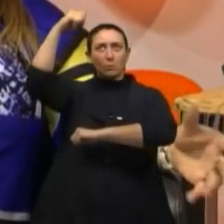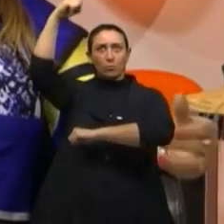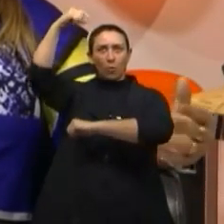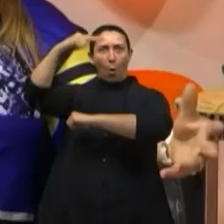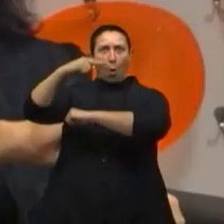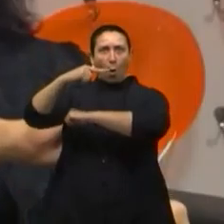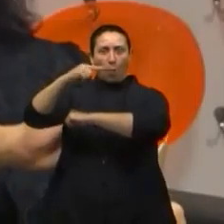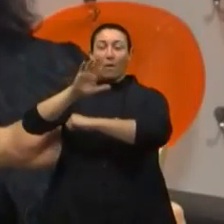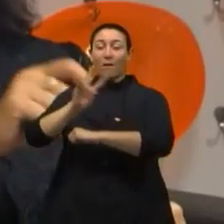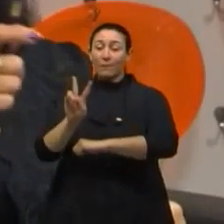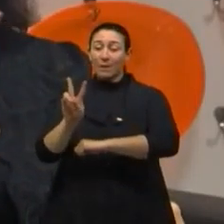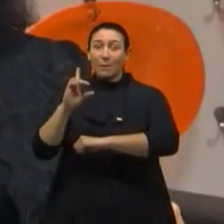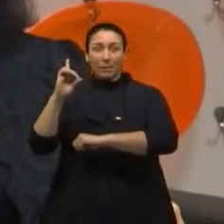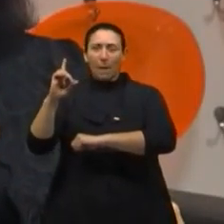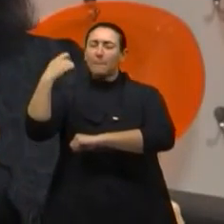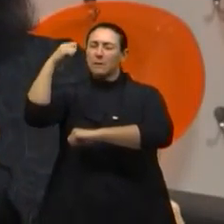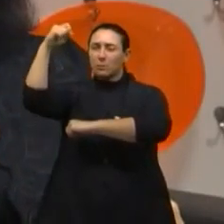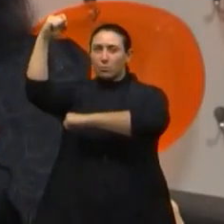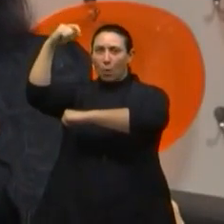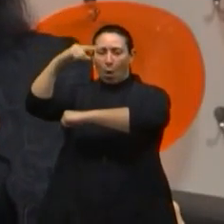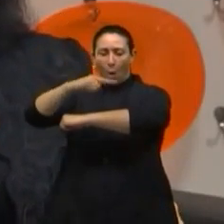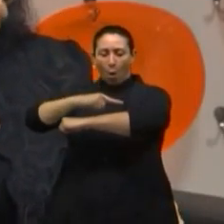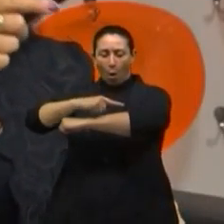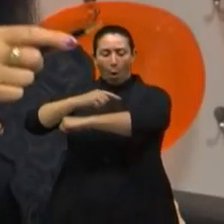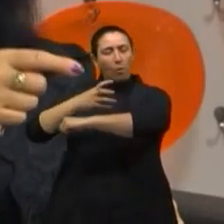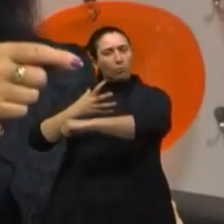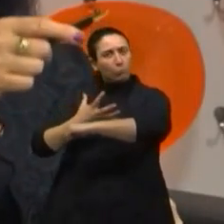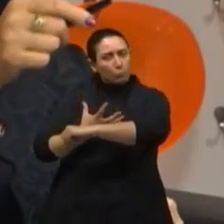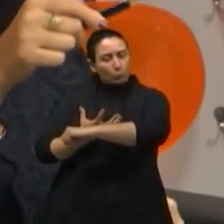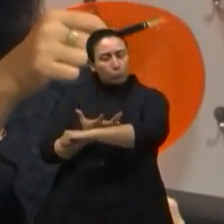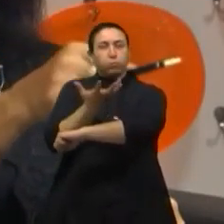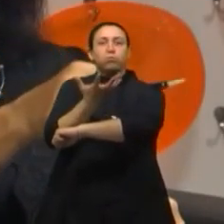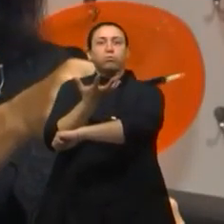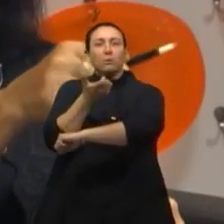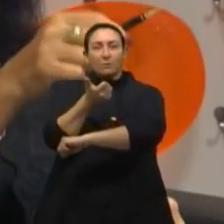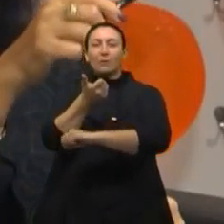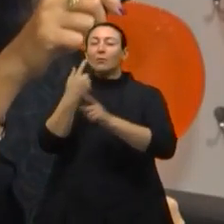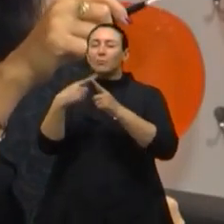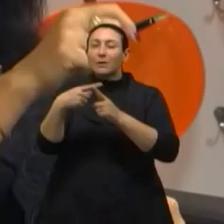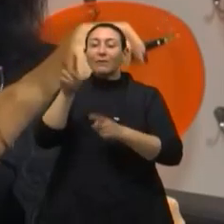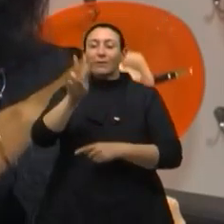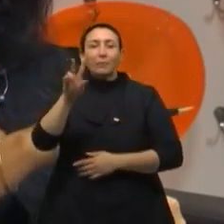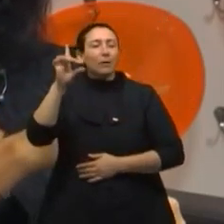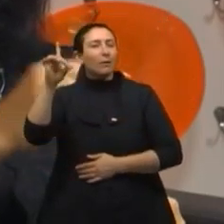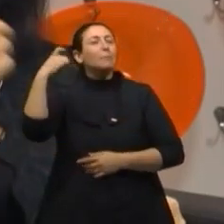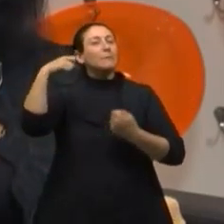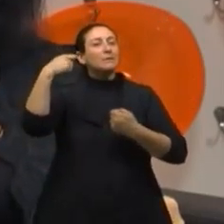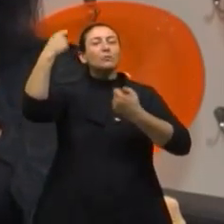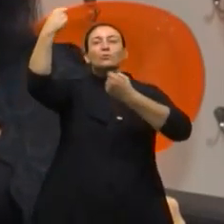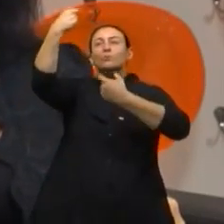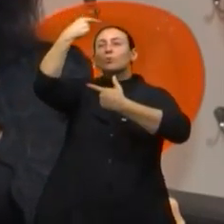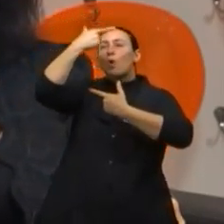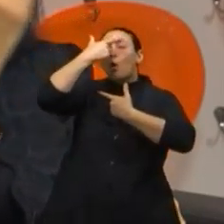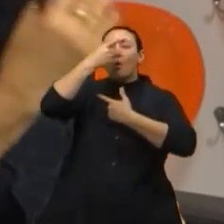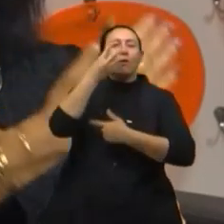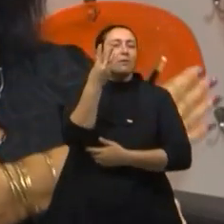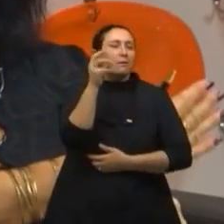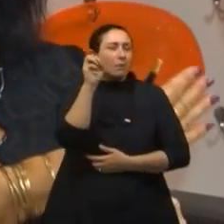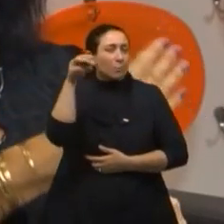Solar do ultraviolet Sol Ah já tinha ouvido falar né vitamina D tem que ficar no sol nem que seja a meia hora sem o